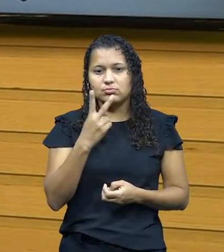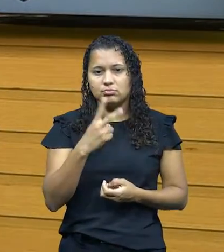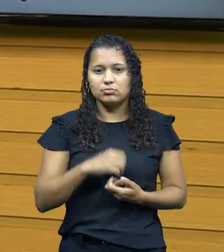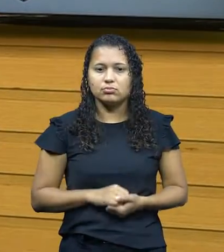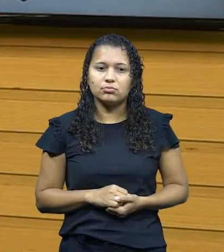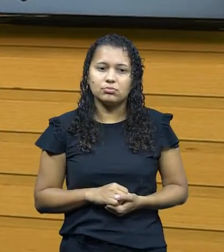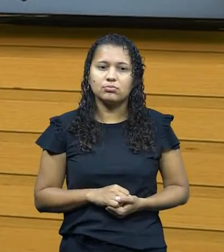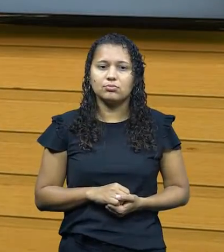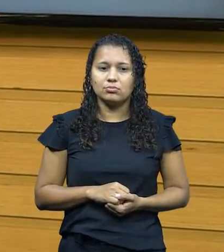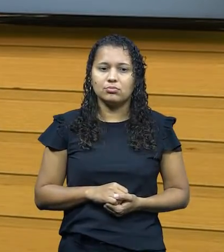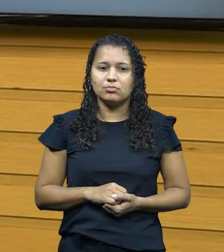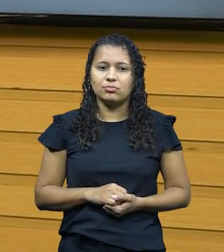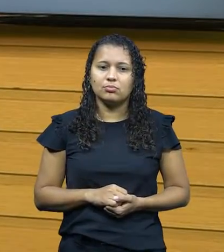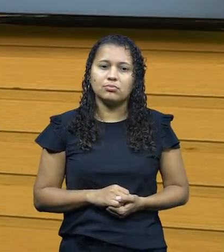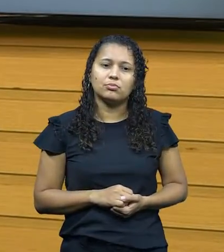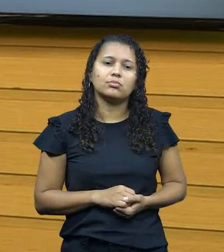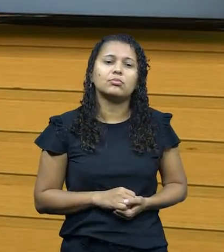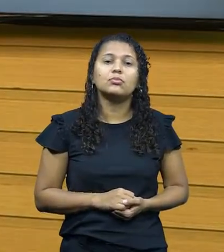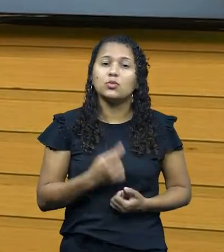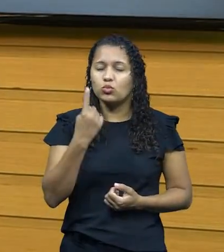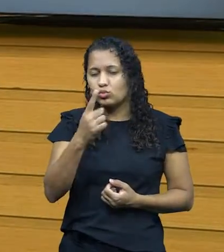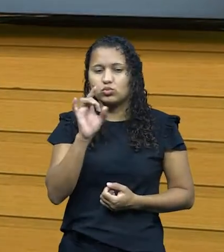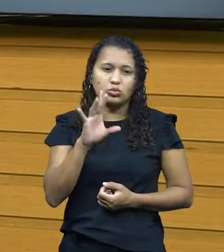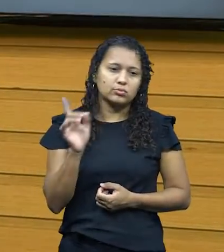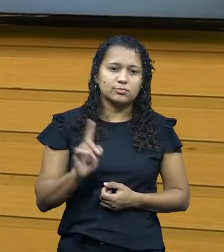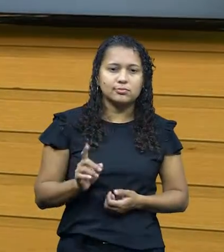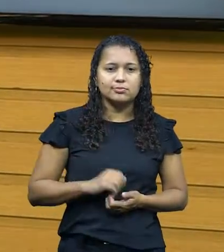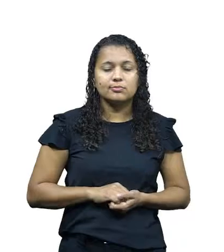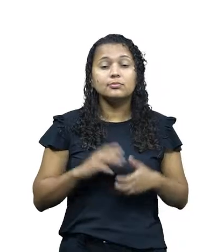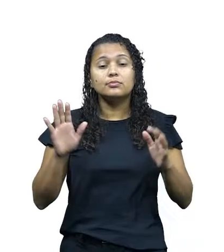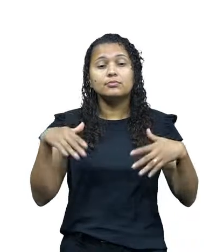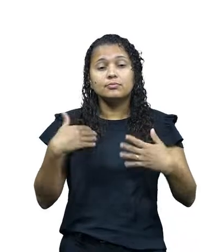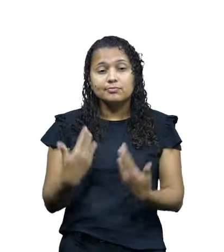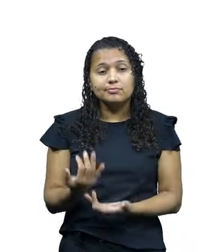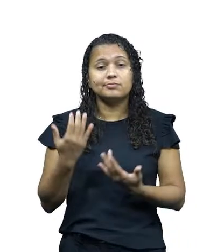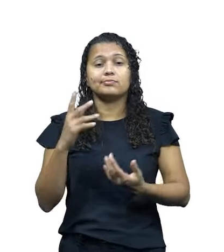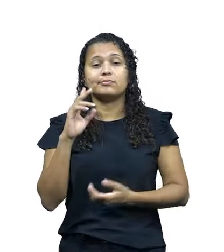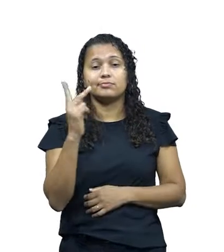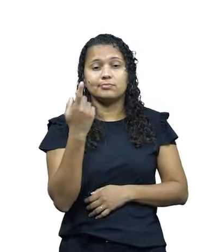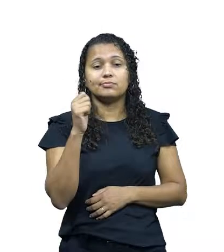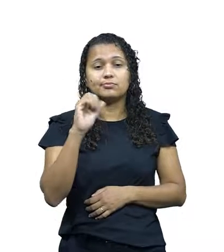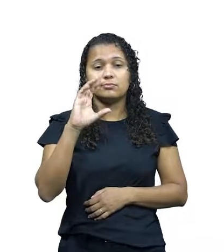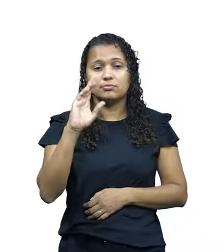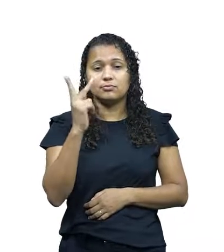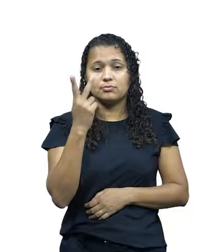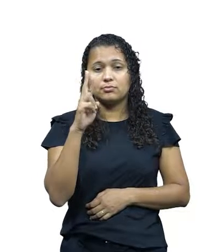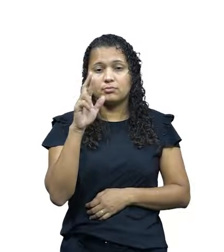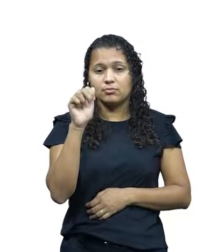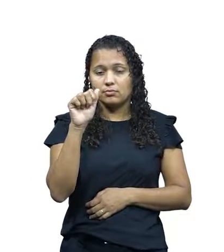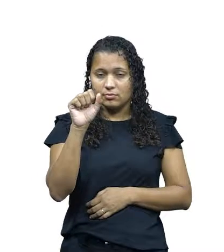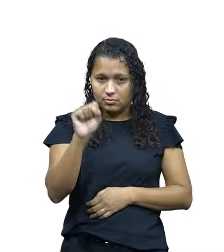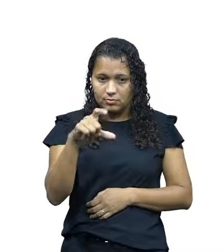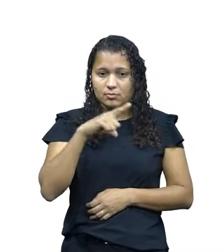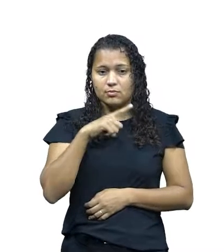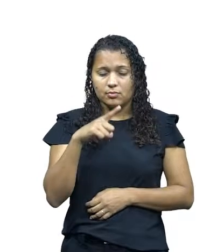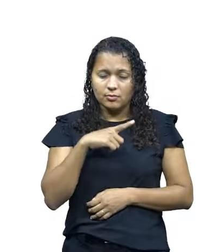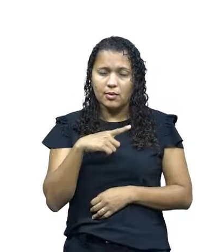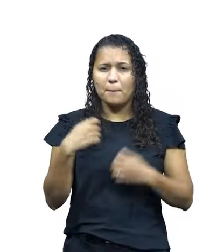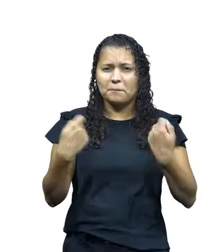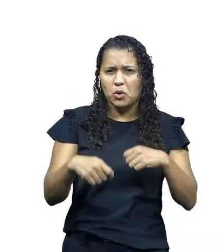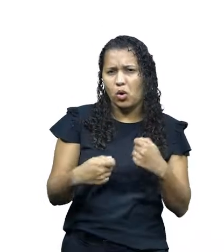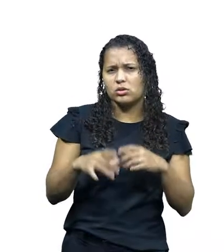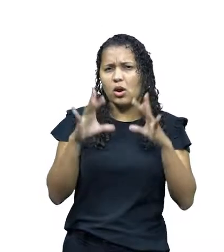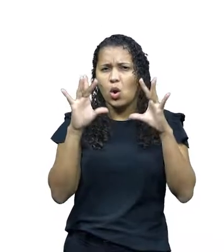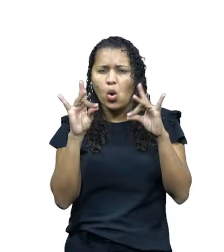único. Ou melhor, não é uma peça única, tá? E achuras em peças compostas, que